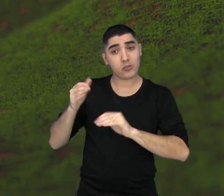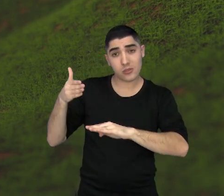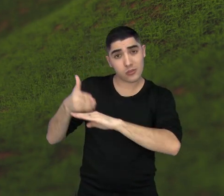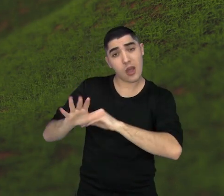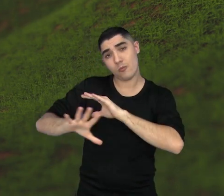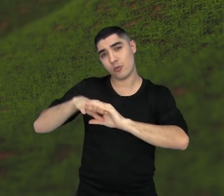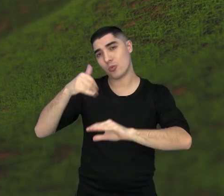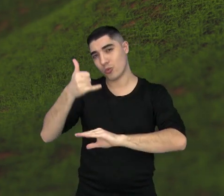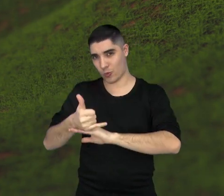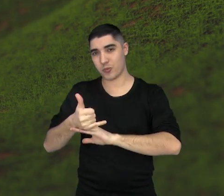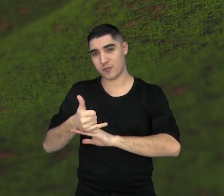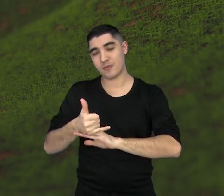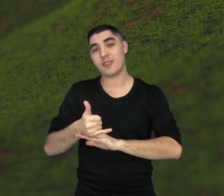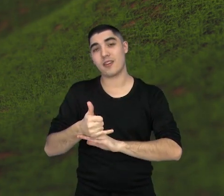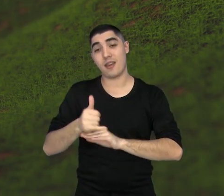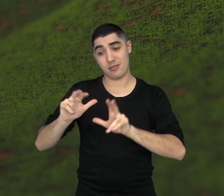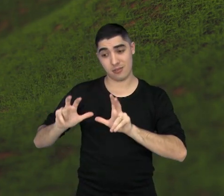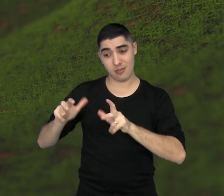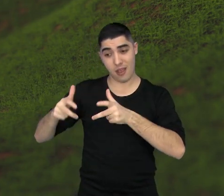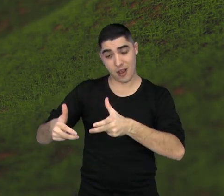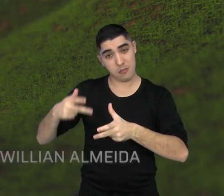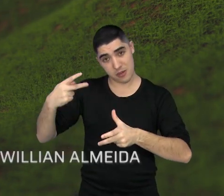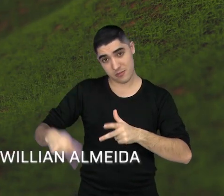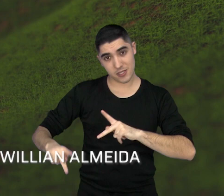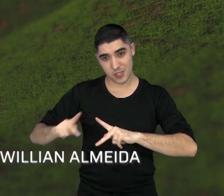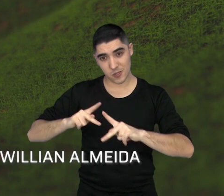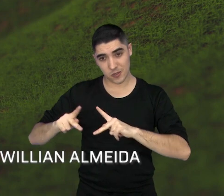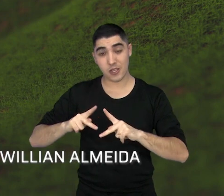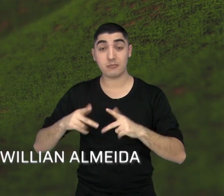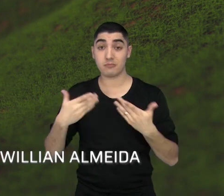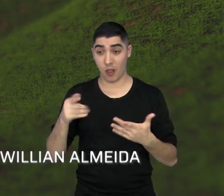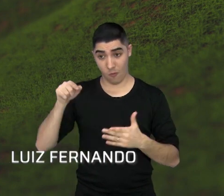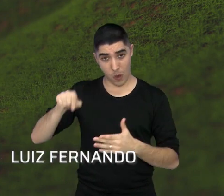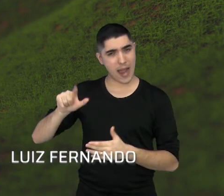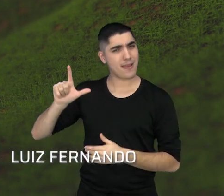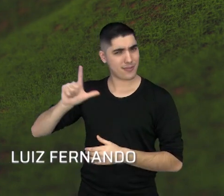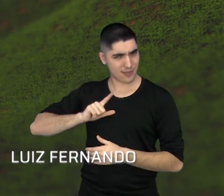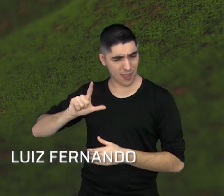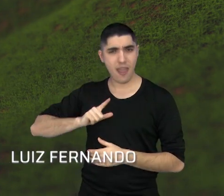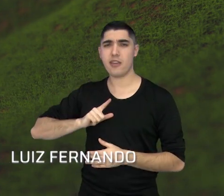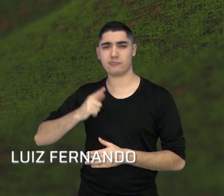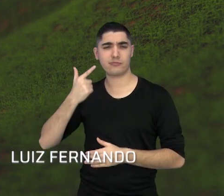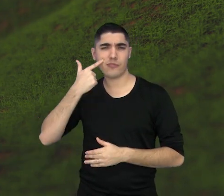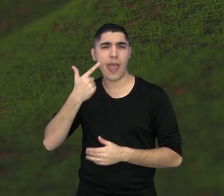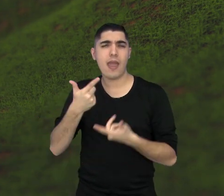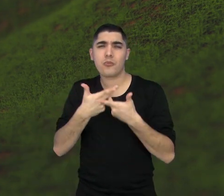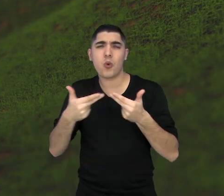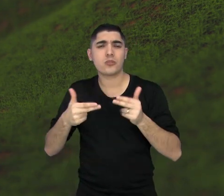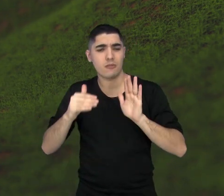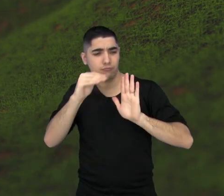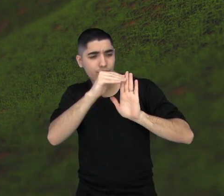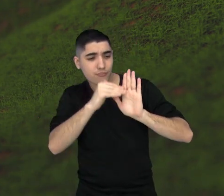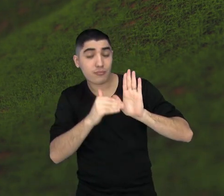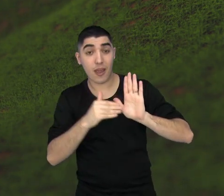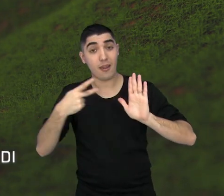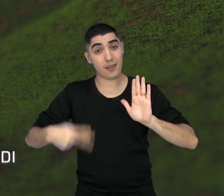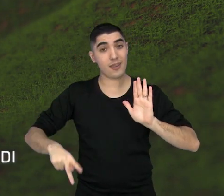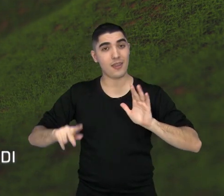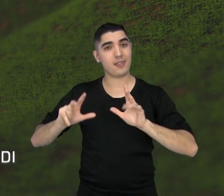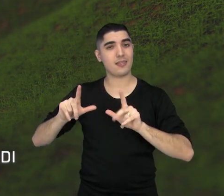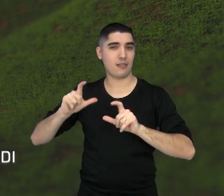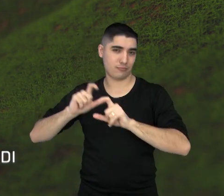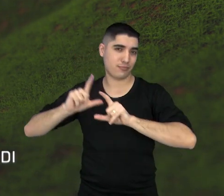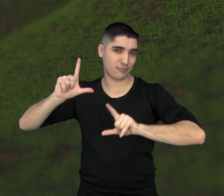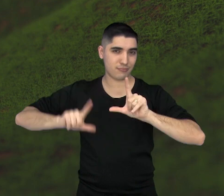programas, acompanhe a gente no YouTube Câmara SJC. E por lá você também confere toda a programação da TV